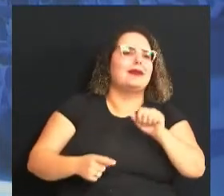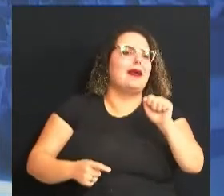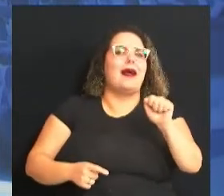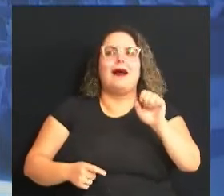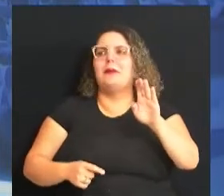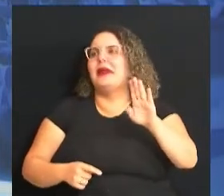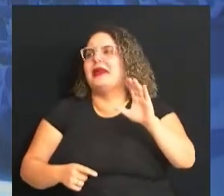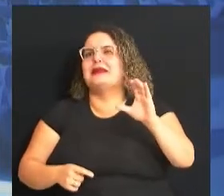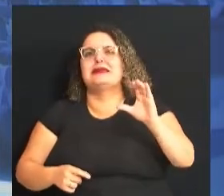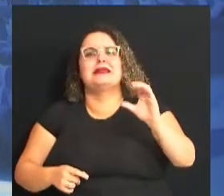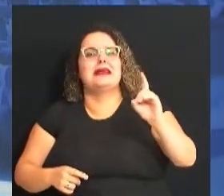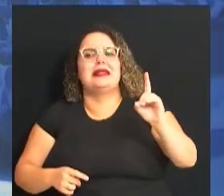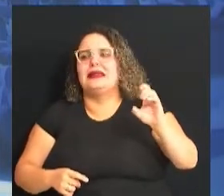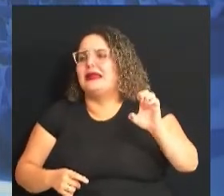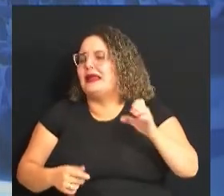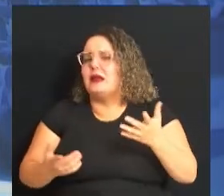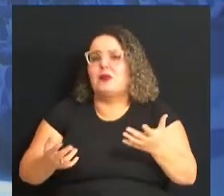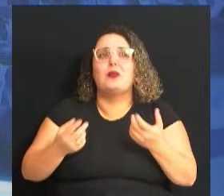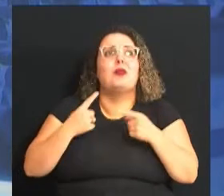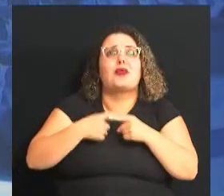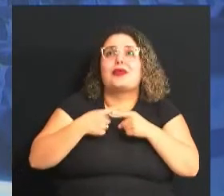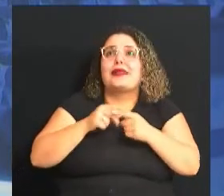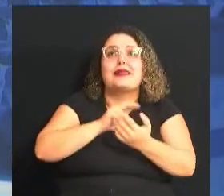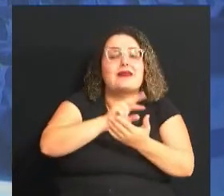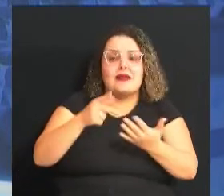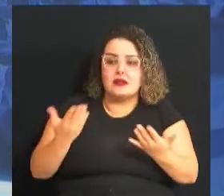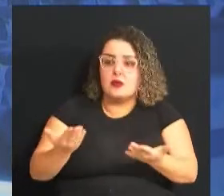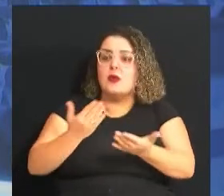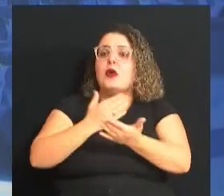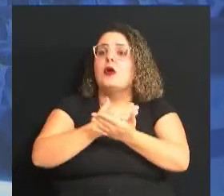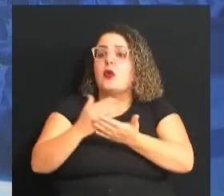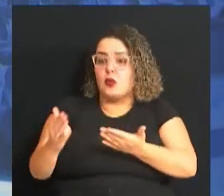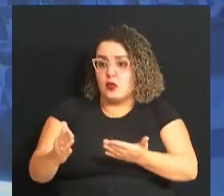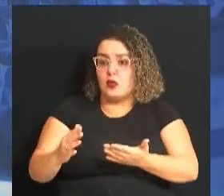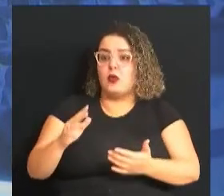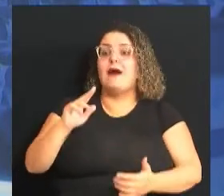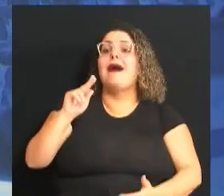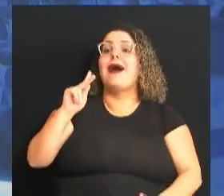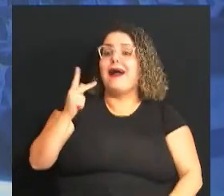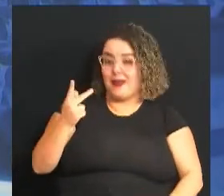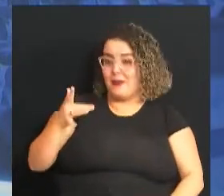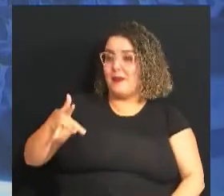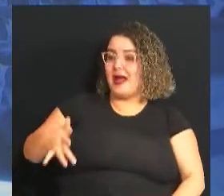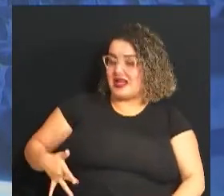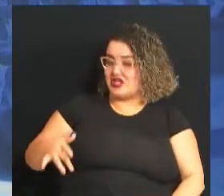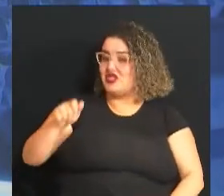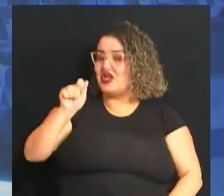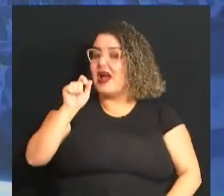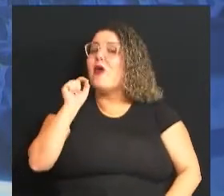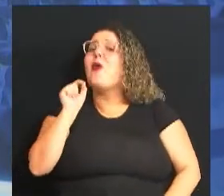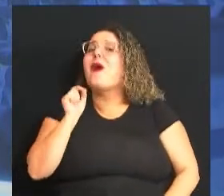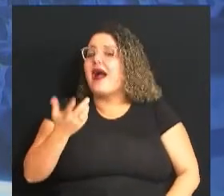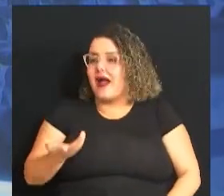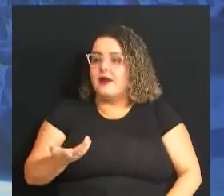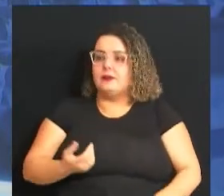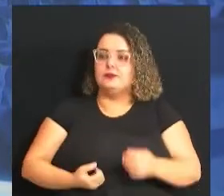C, a D, por que que tem tantas? Vamos começar então pela hepatite A, o que é?